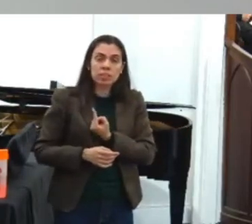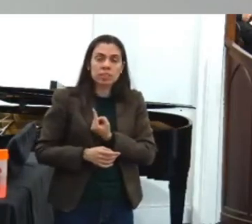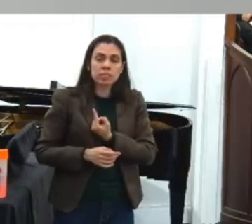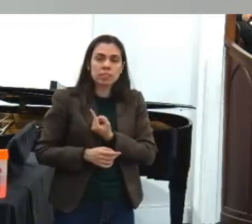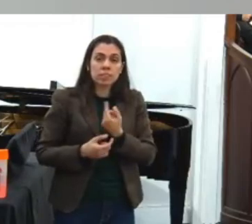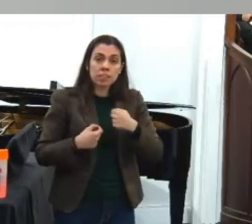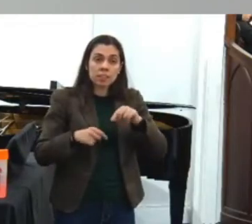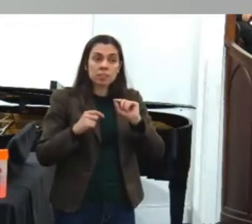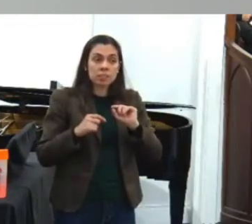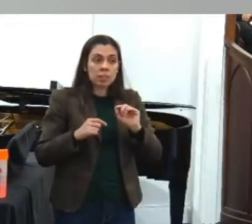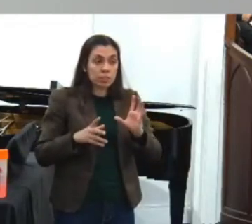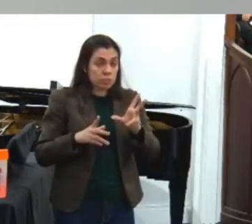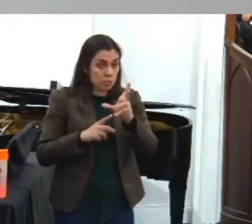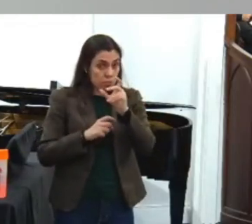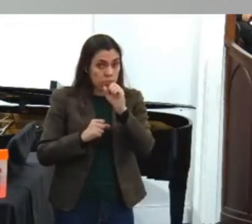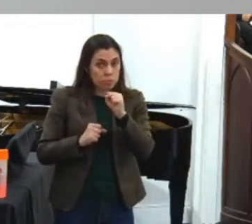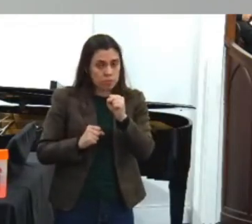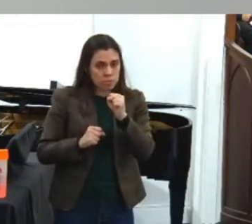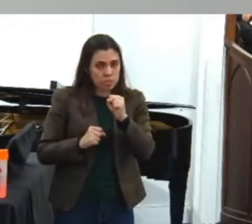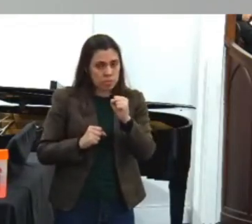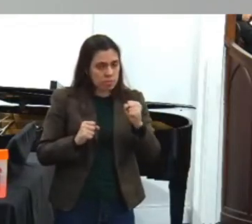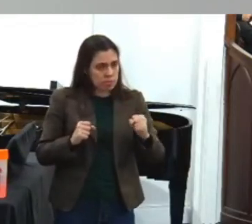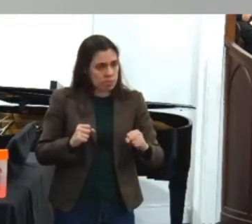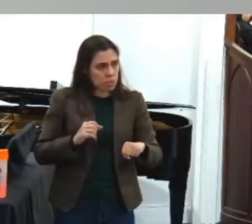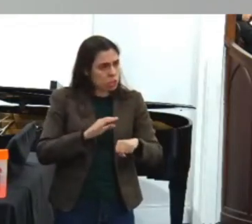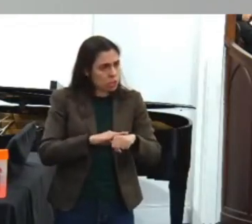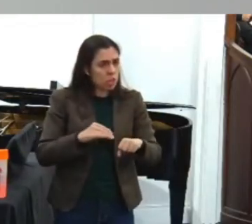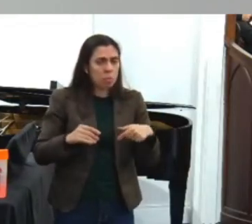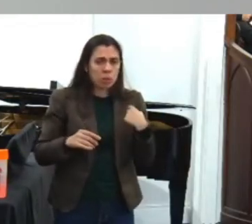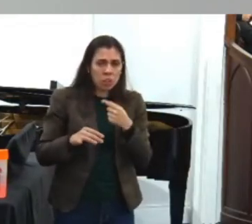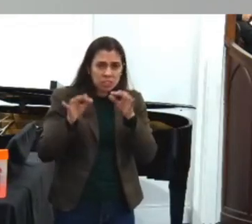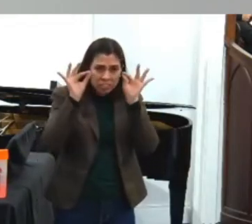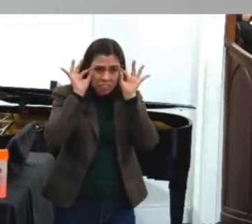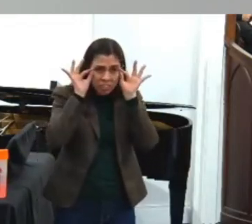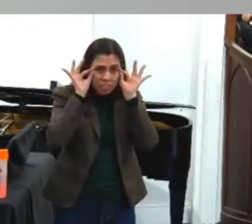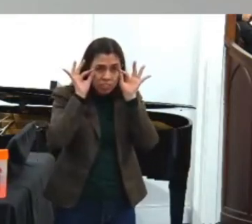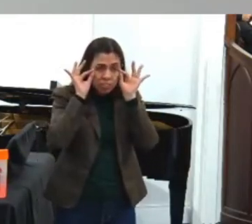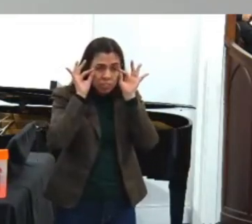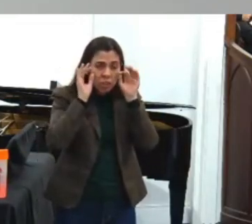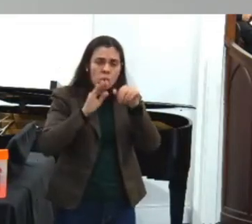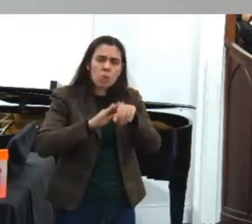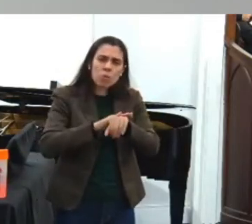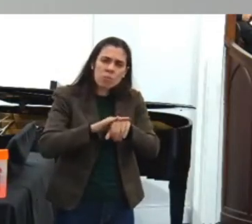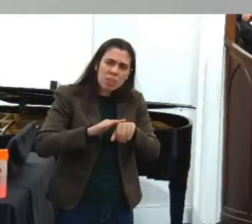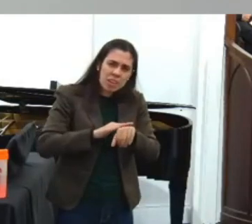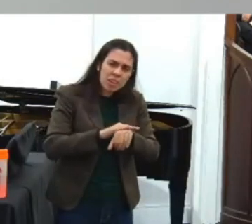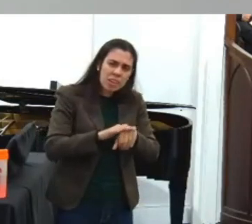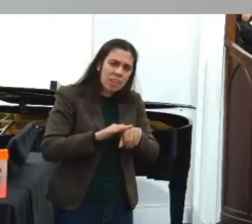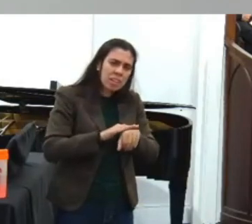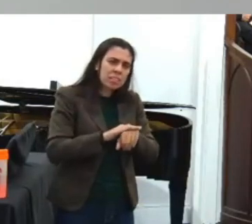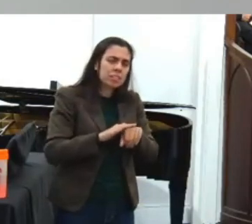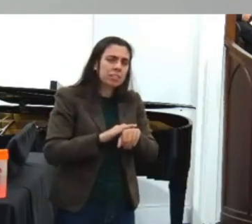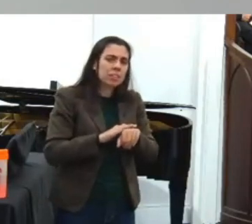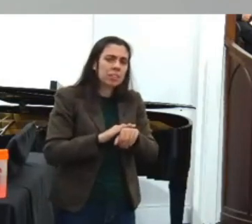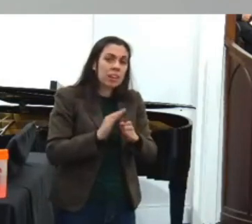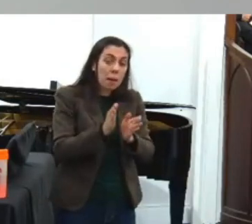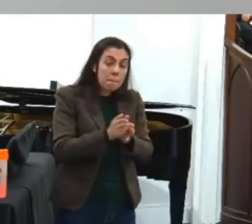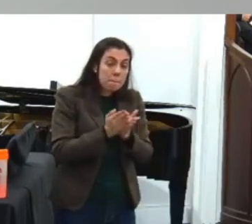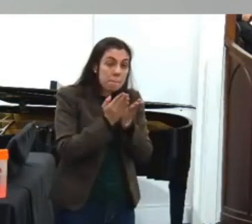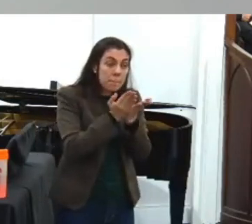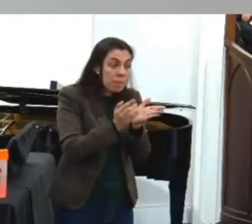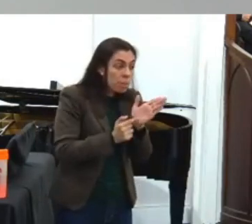que nos encoraje, nos confronte, que falem palavras de Deus em nossas